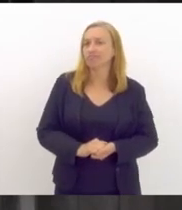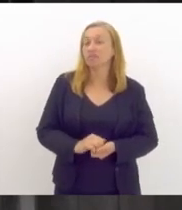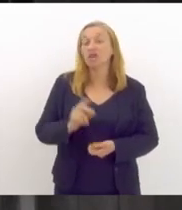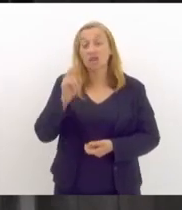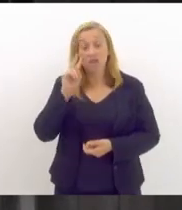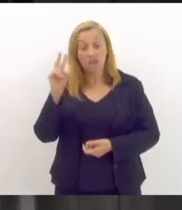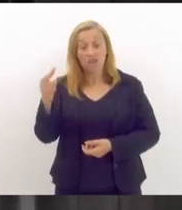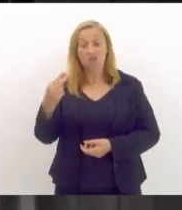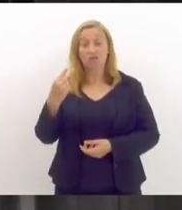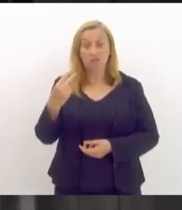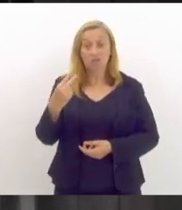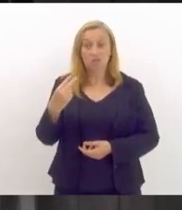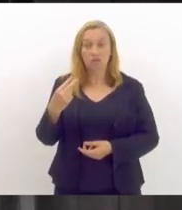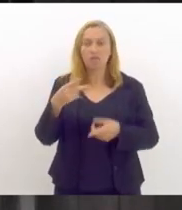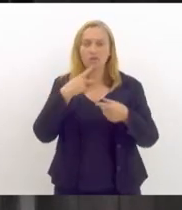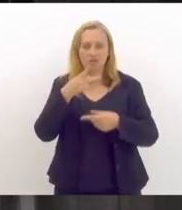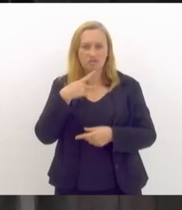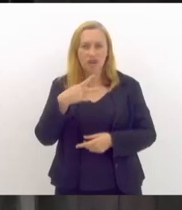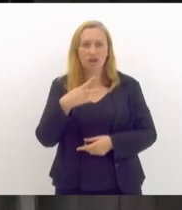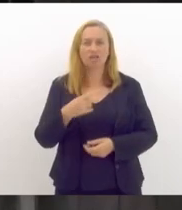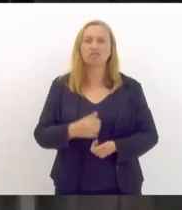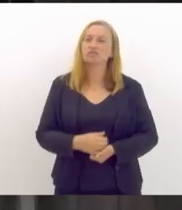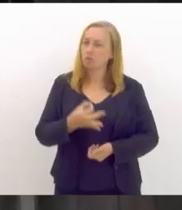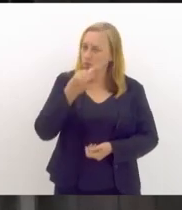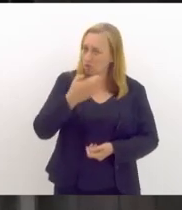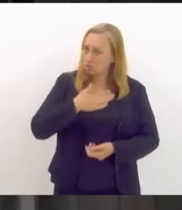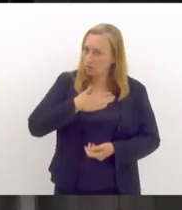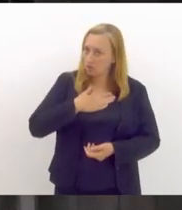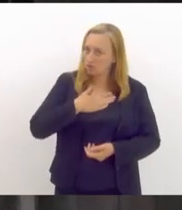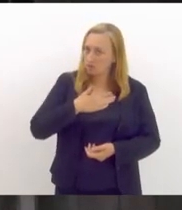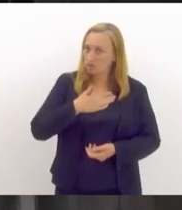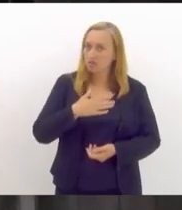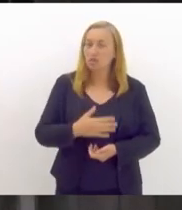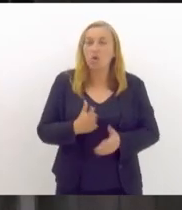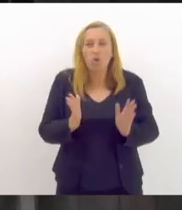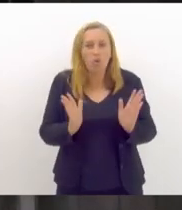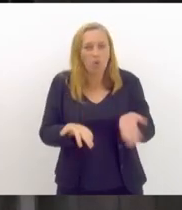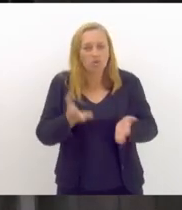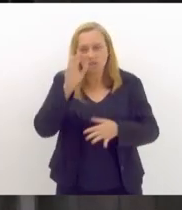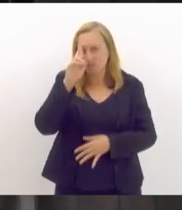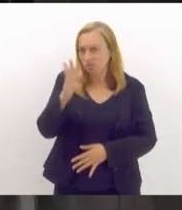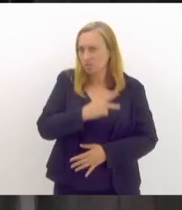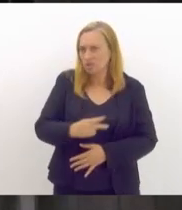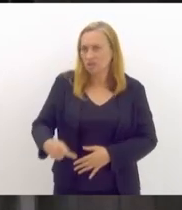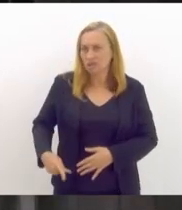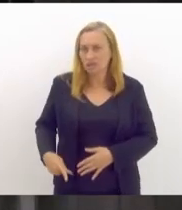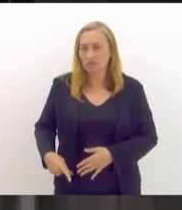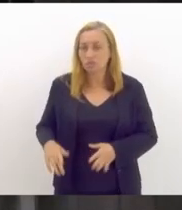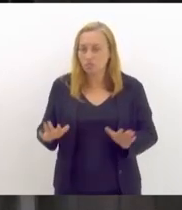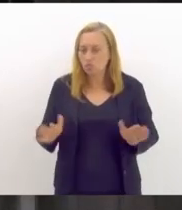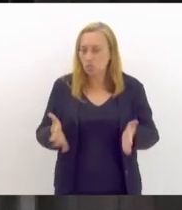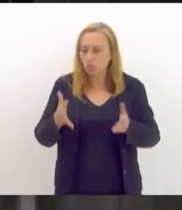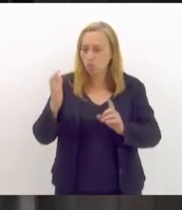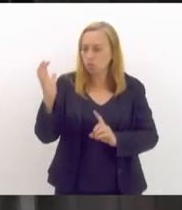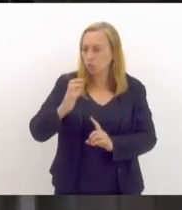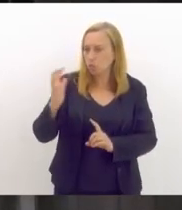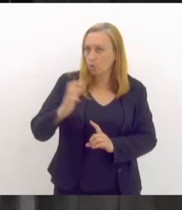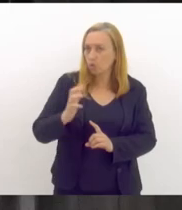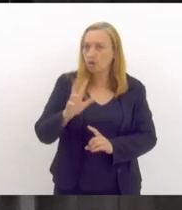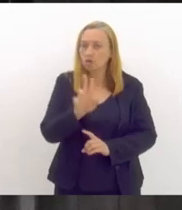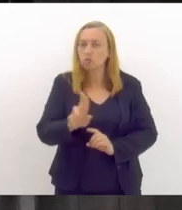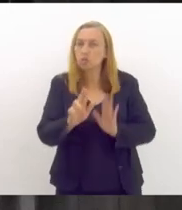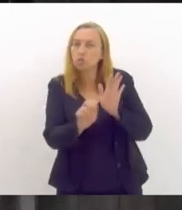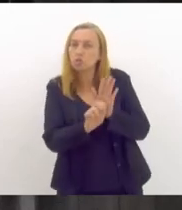meu discurso viu meu posicionamento é inadmissível hoje senhor presidente o incentivo de uso de drogas